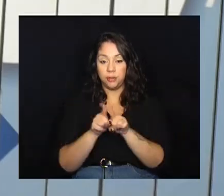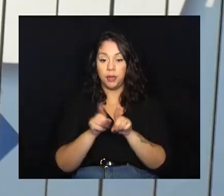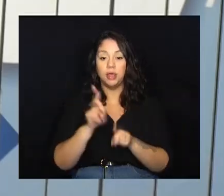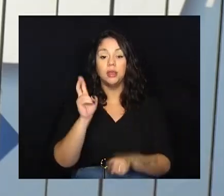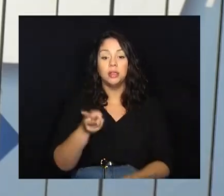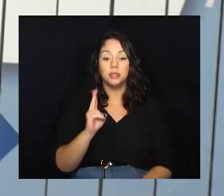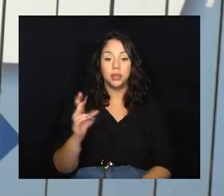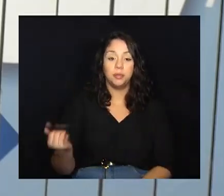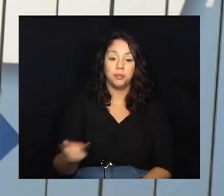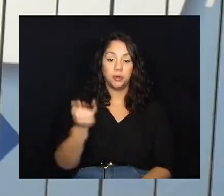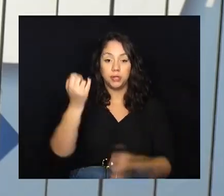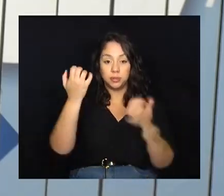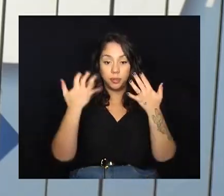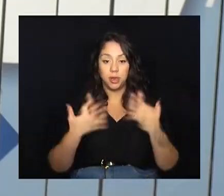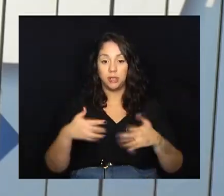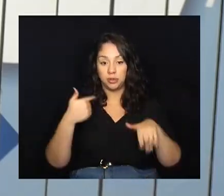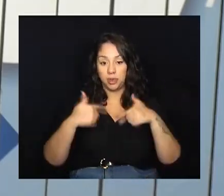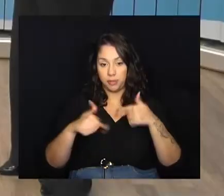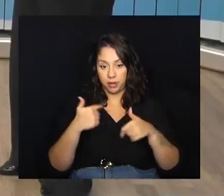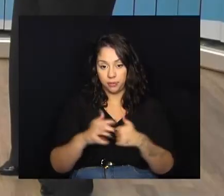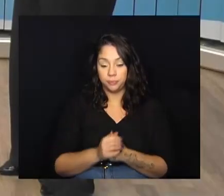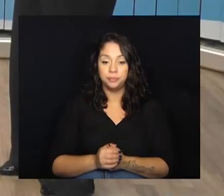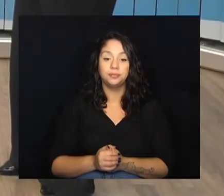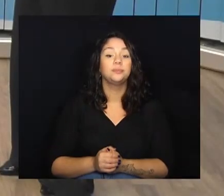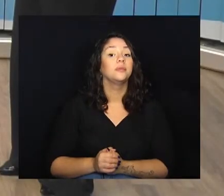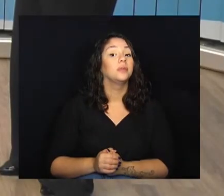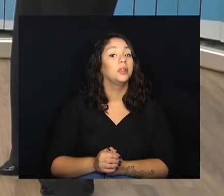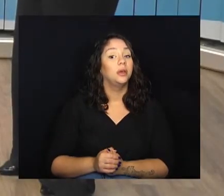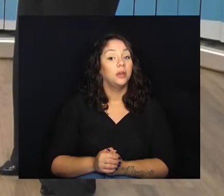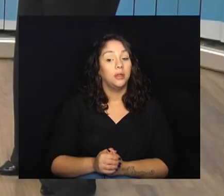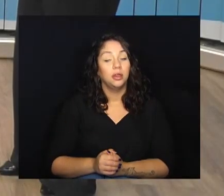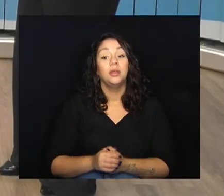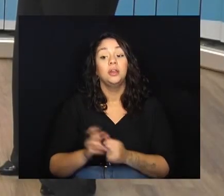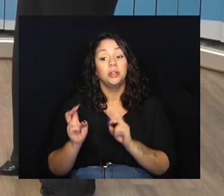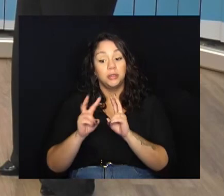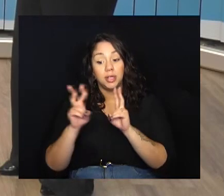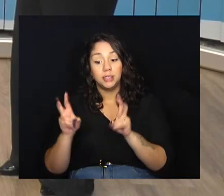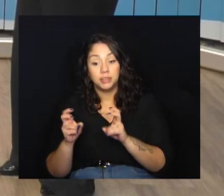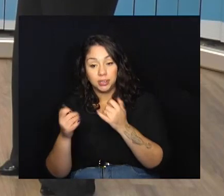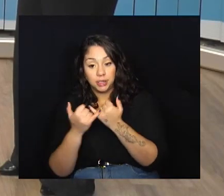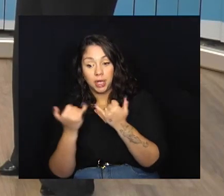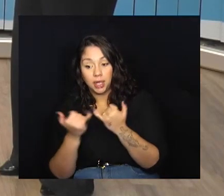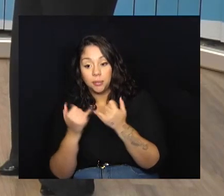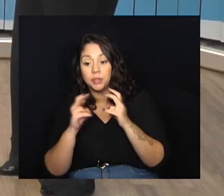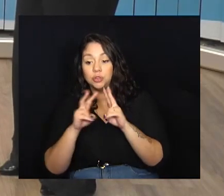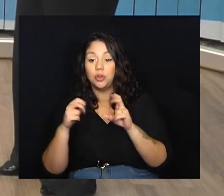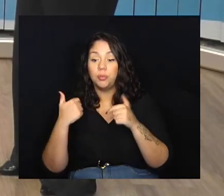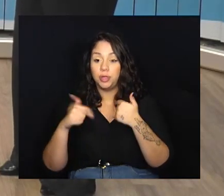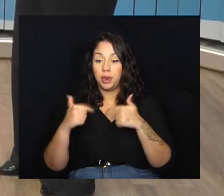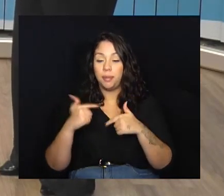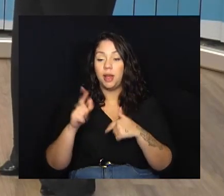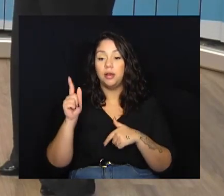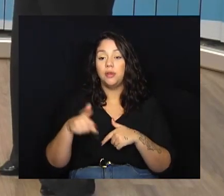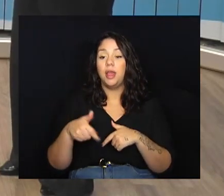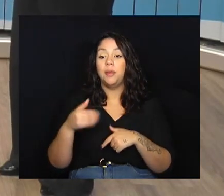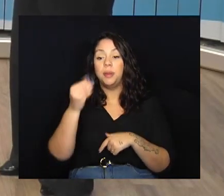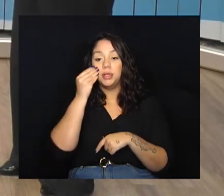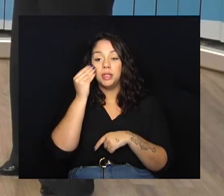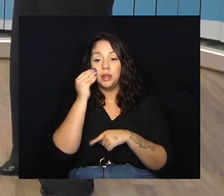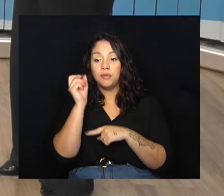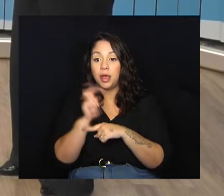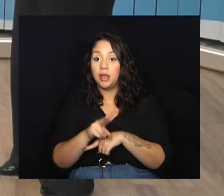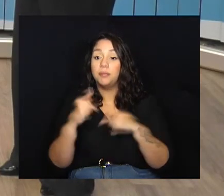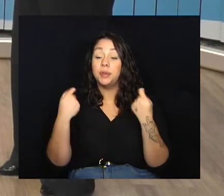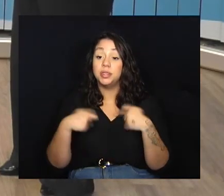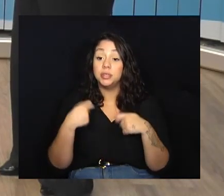de emprego e olha ainda dentro desses copo de emprego para se procurar uma vaga é preciso